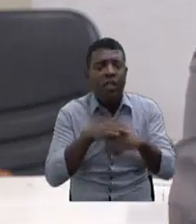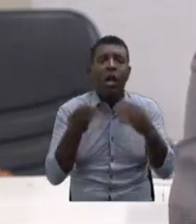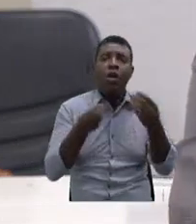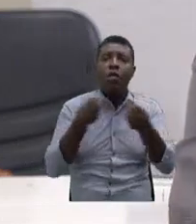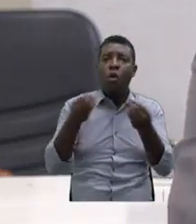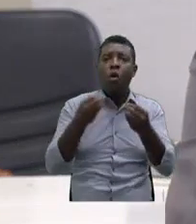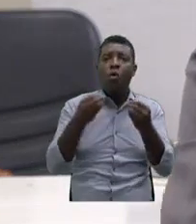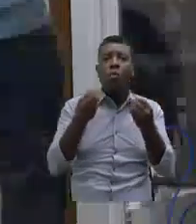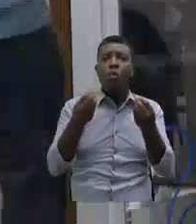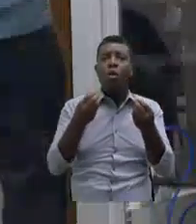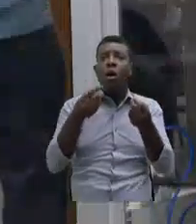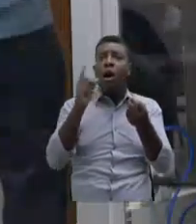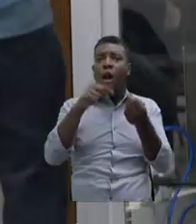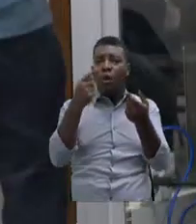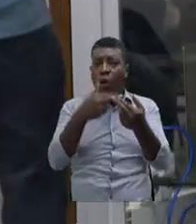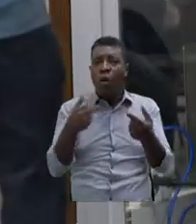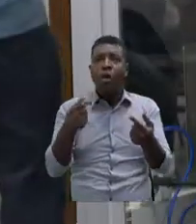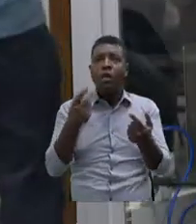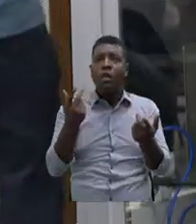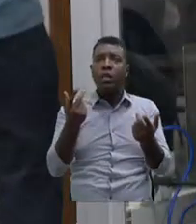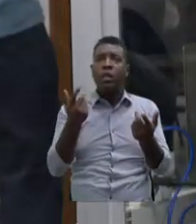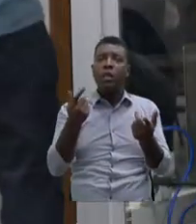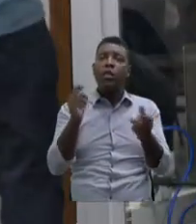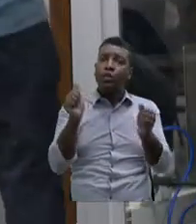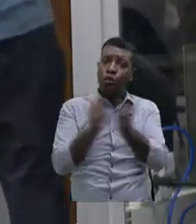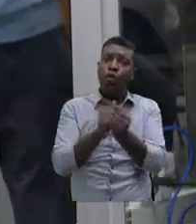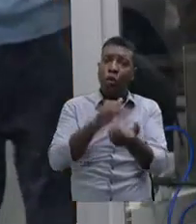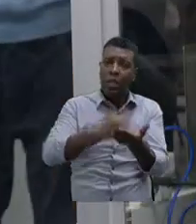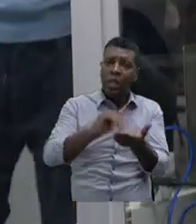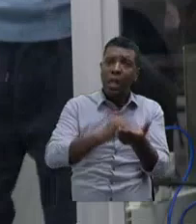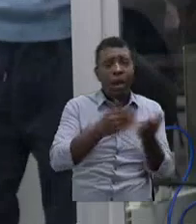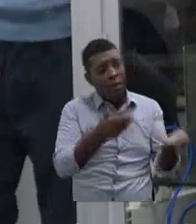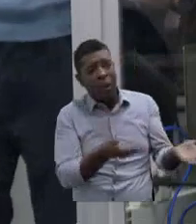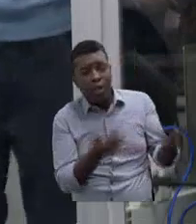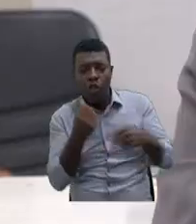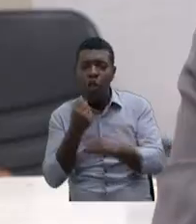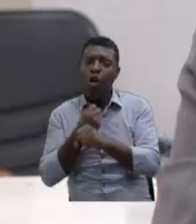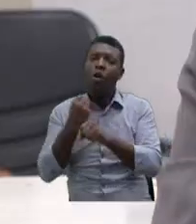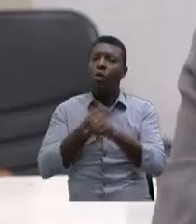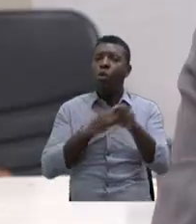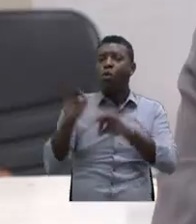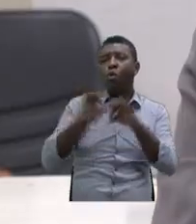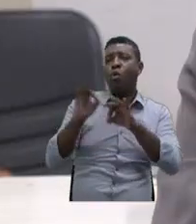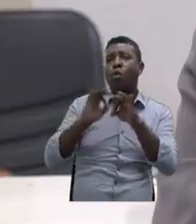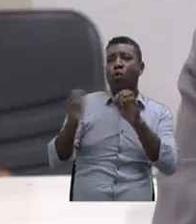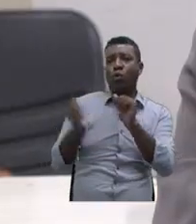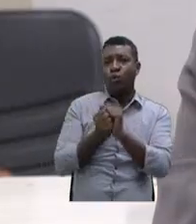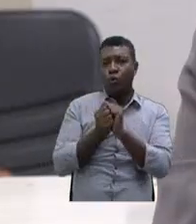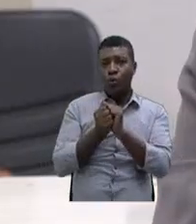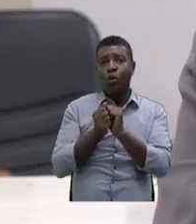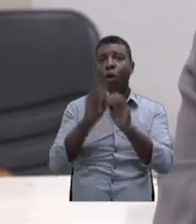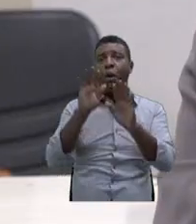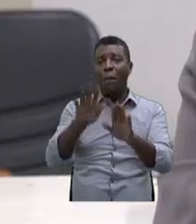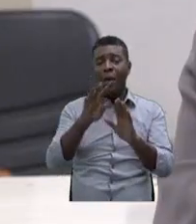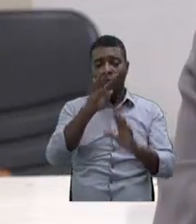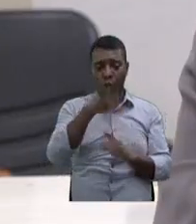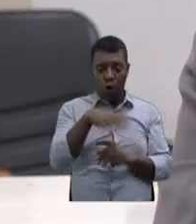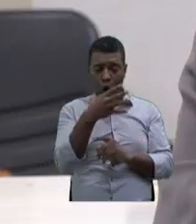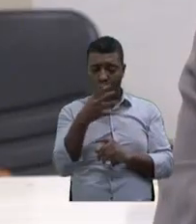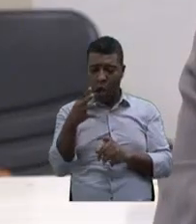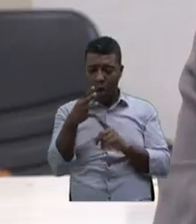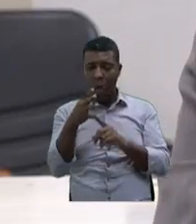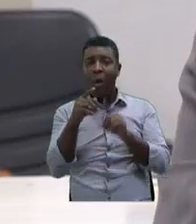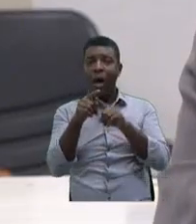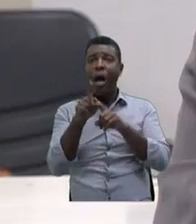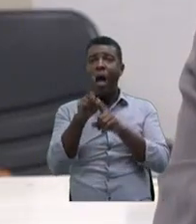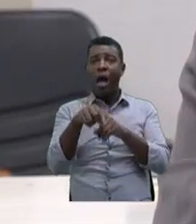acredito que é muito bom, juntamente com a Secretaria, para construirmos juntos isso. No entanto, o cronograma é muito básico. Nesse momento, nós estamos